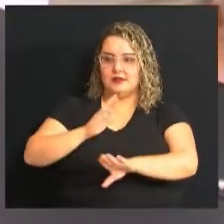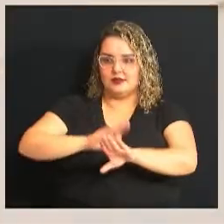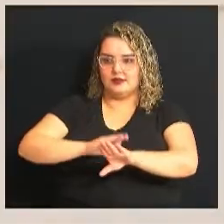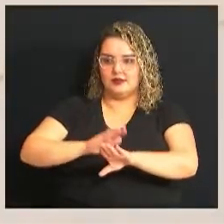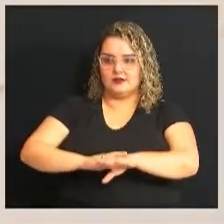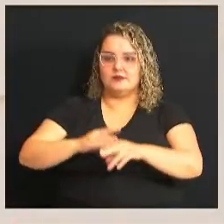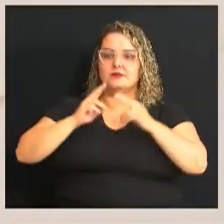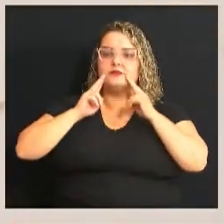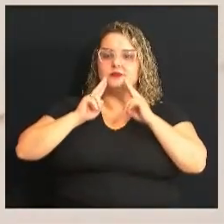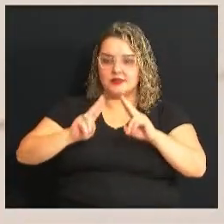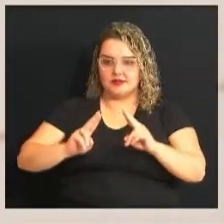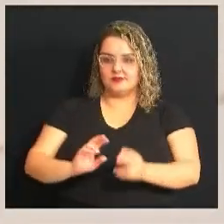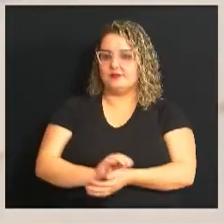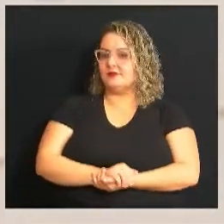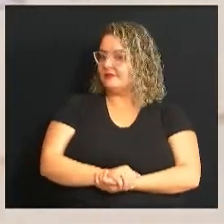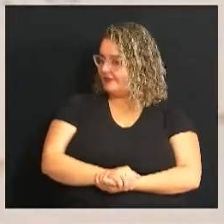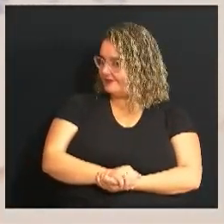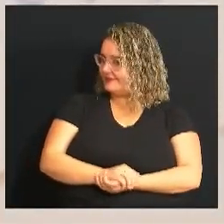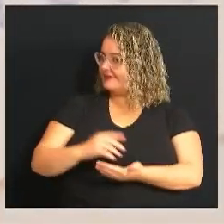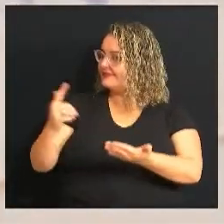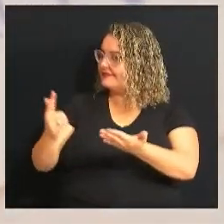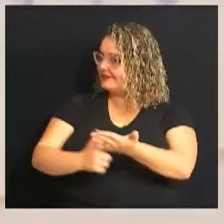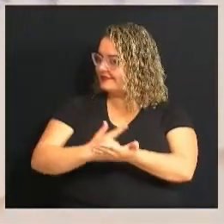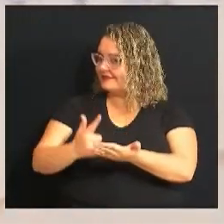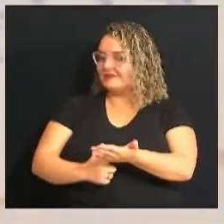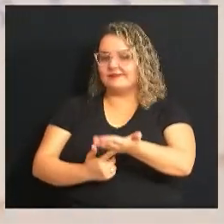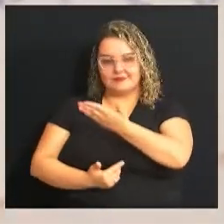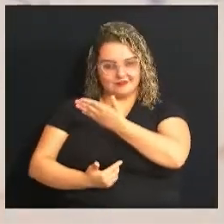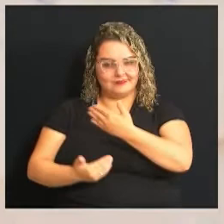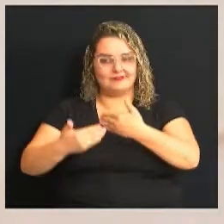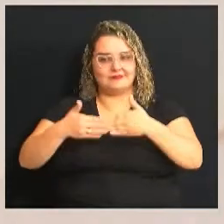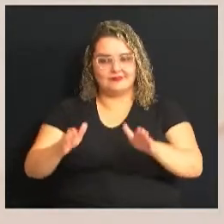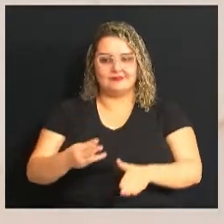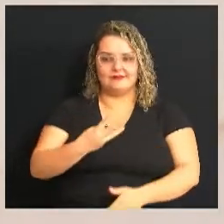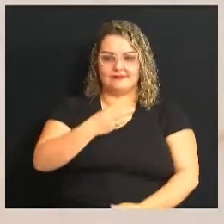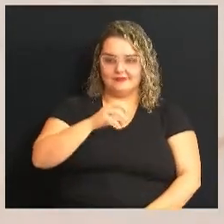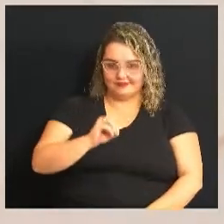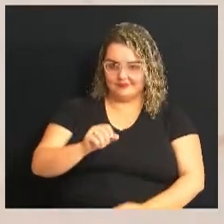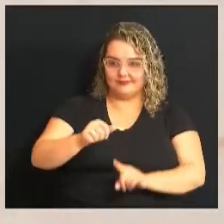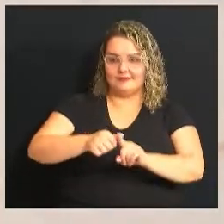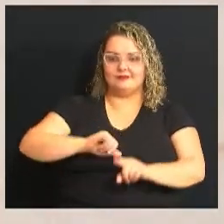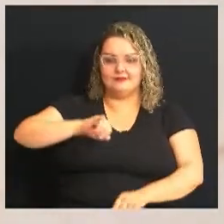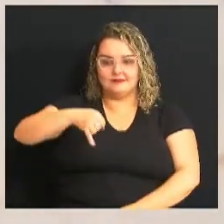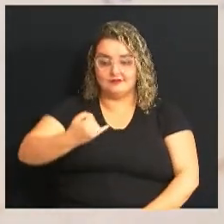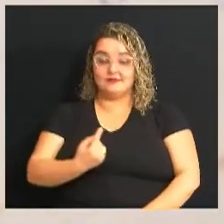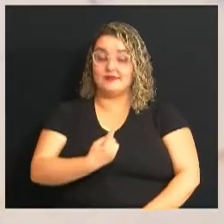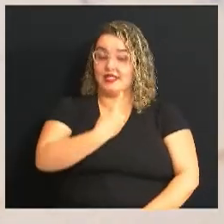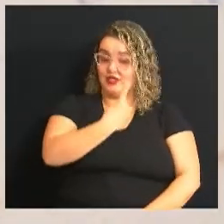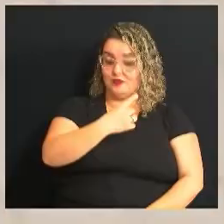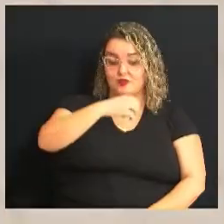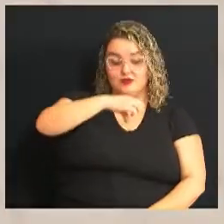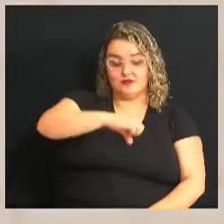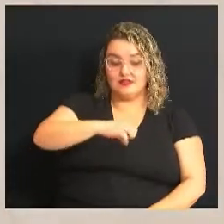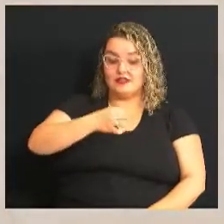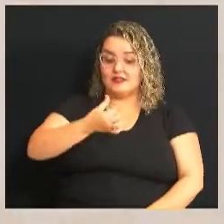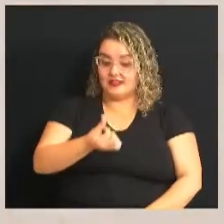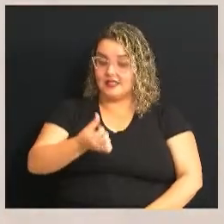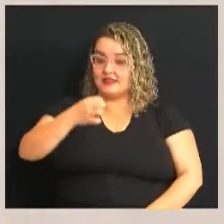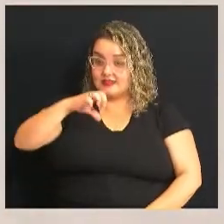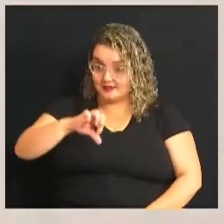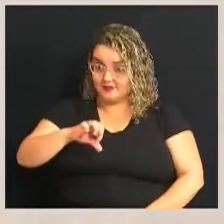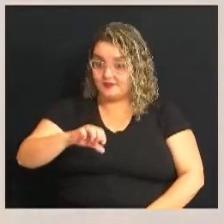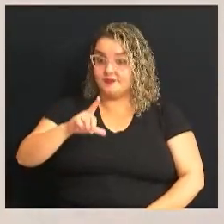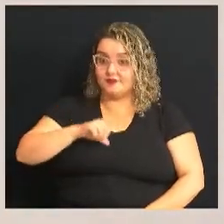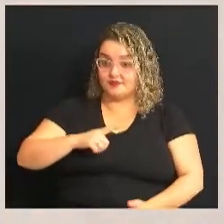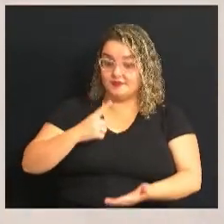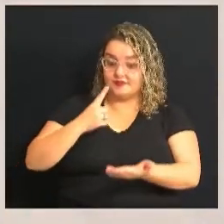testemunha. O livro de assinaturas foi aberto em 30 de janeiro de 1969 e tem o registro